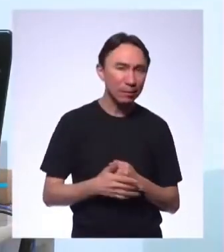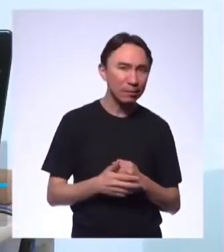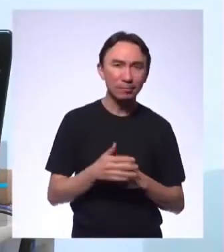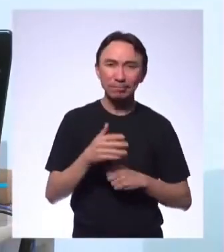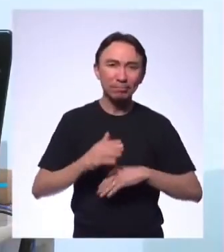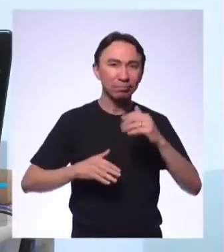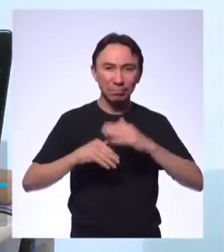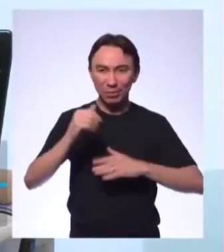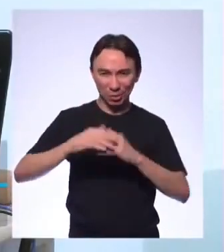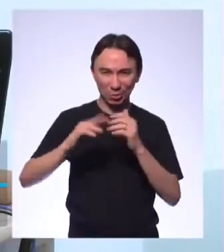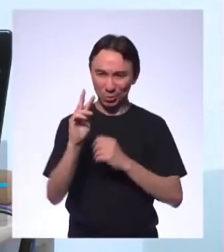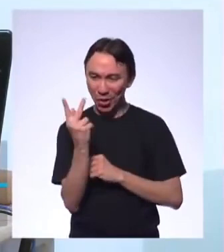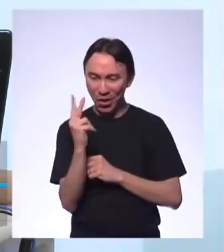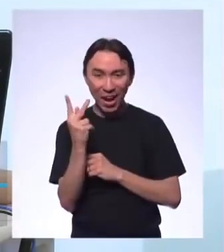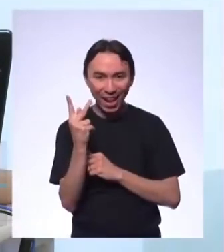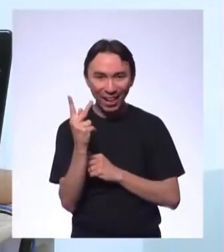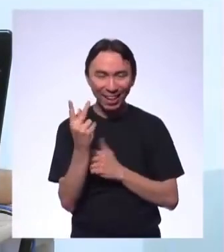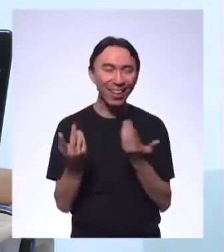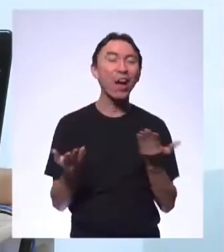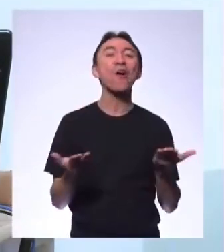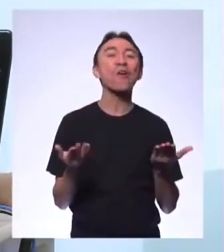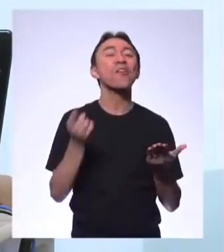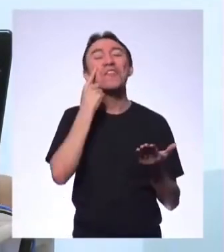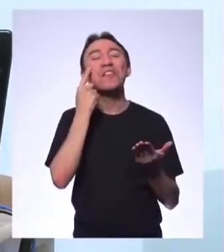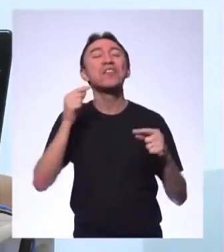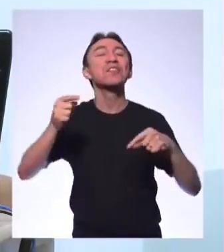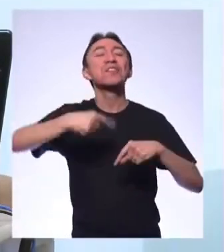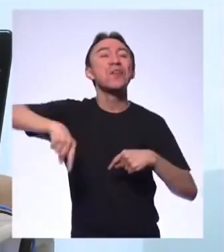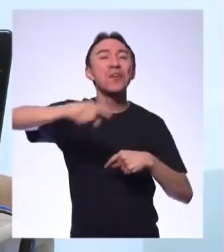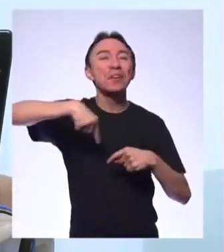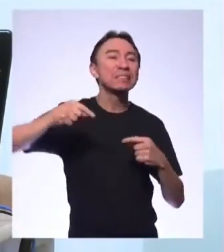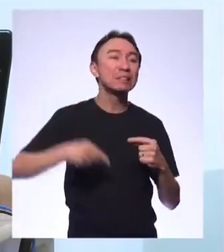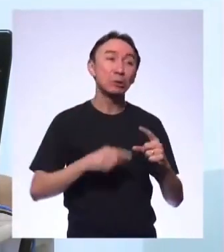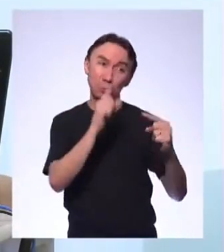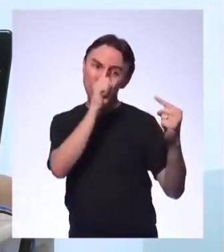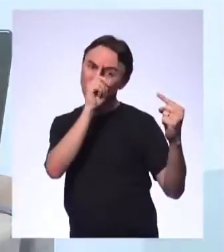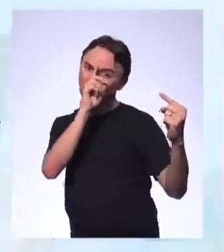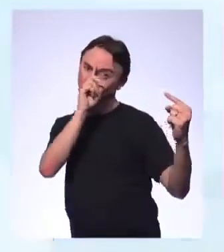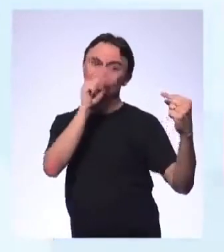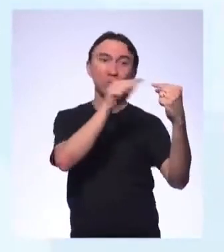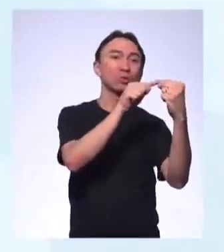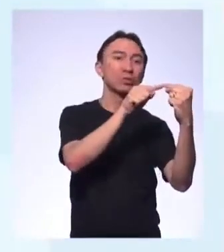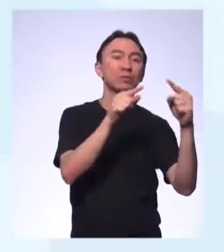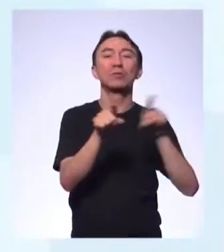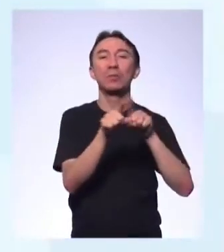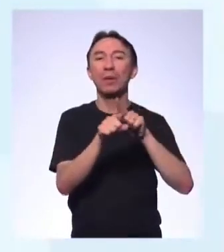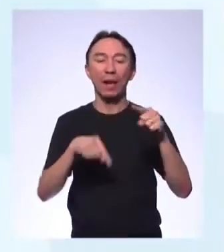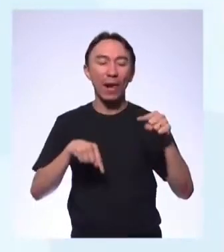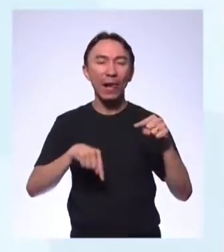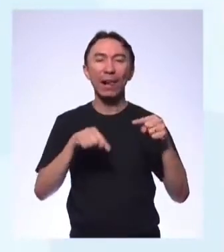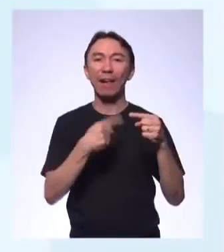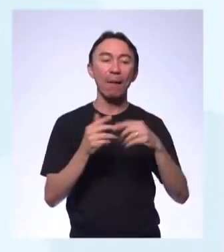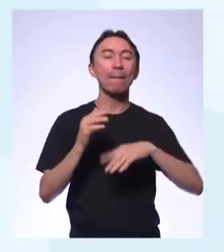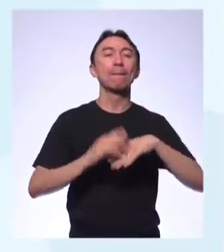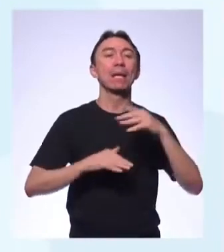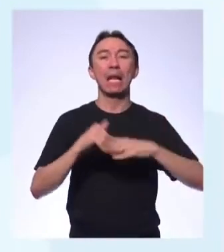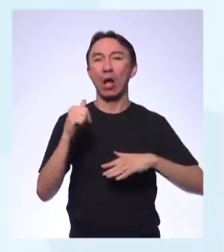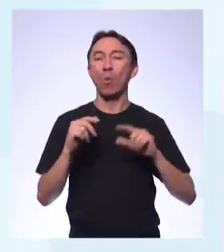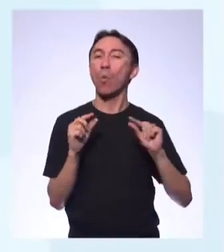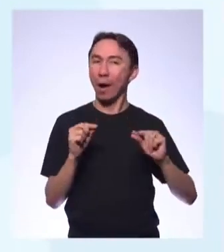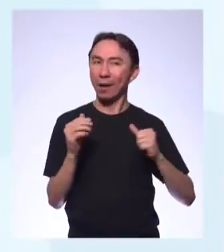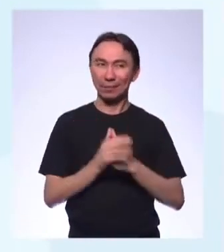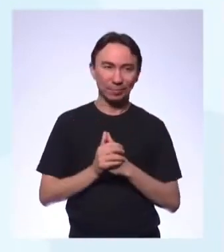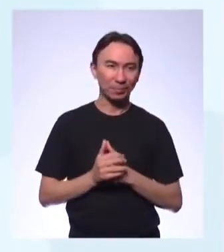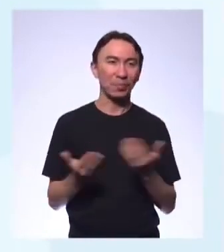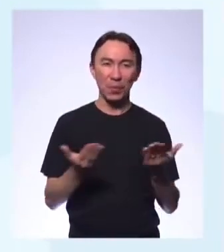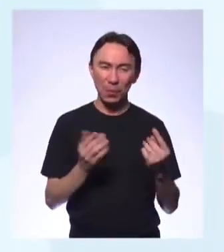vamos conhecer então o objetivo e a habilidade que trabalharemos na aula de hoje. Hoje, o nosso objetivo é